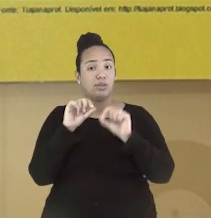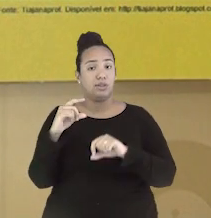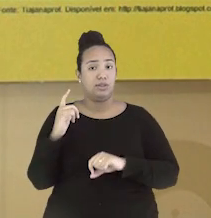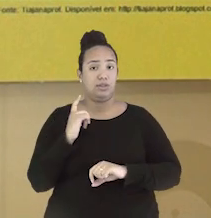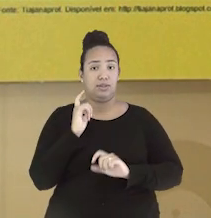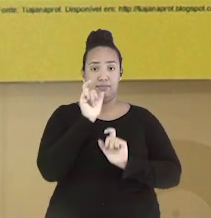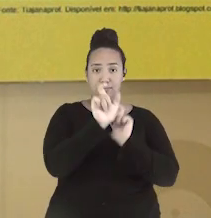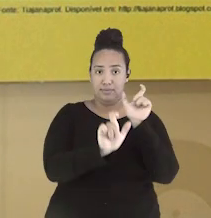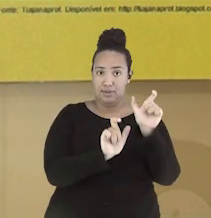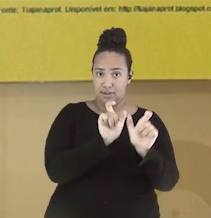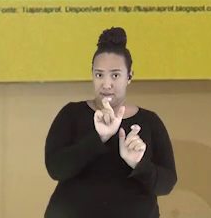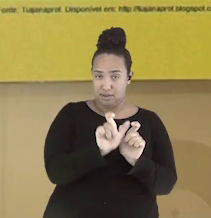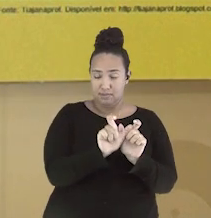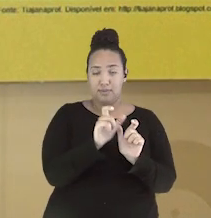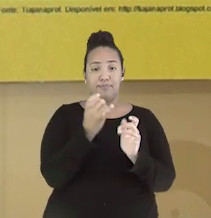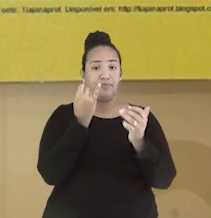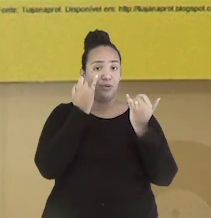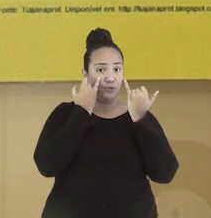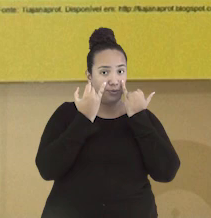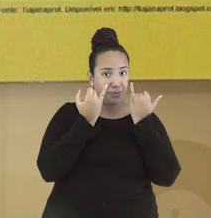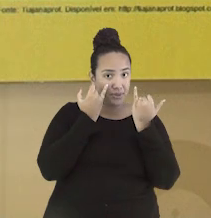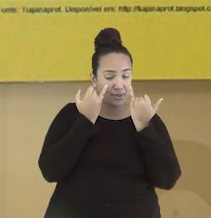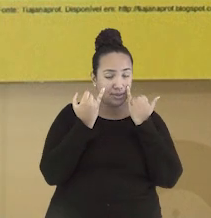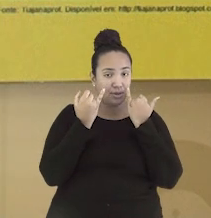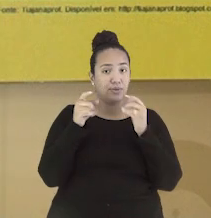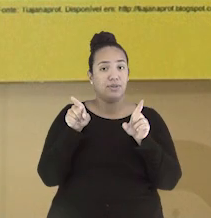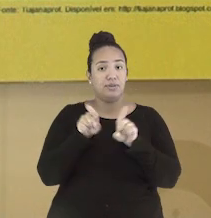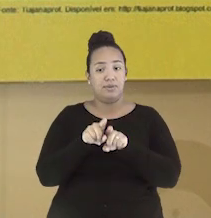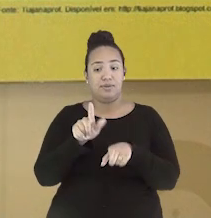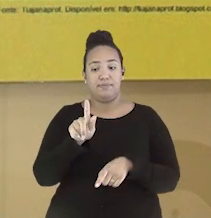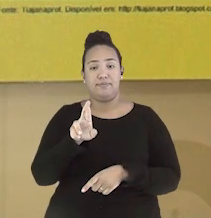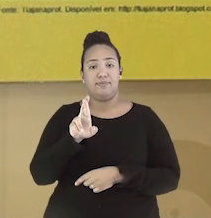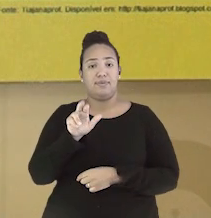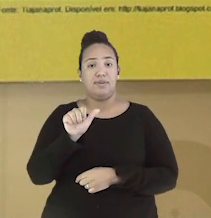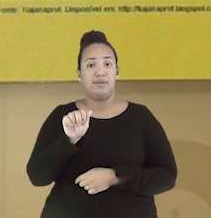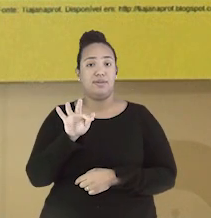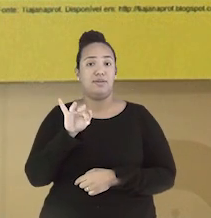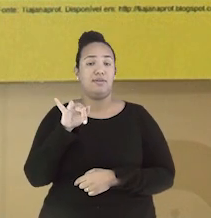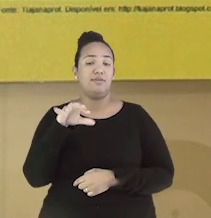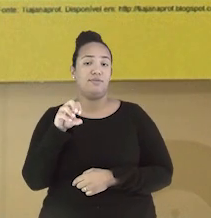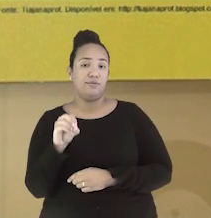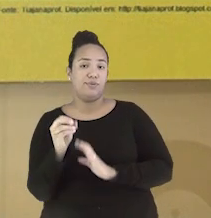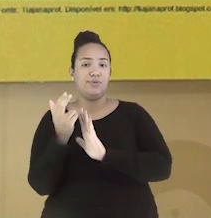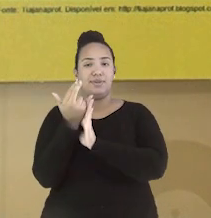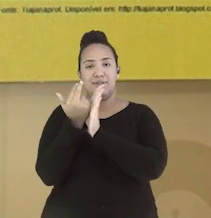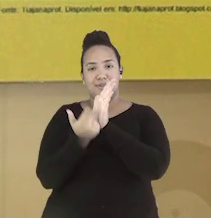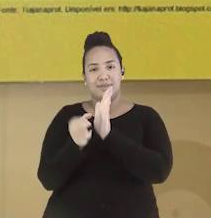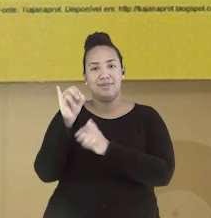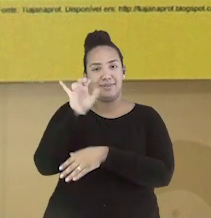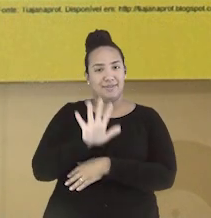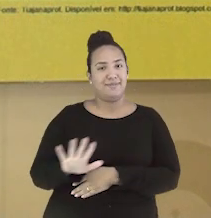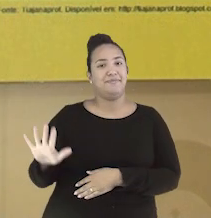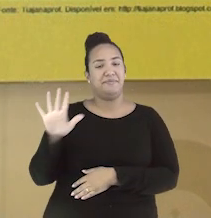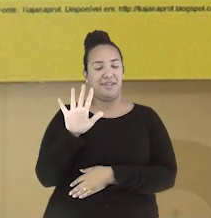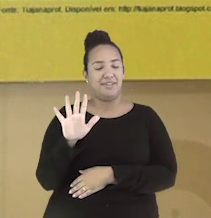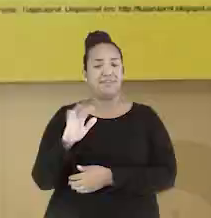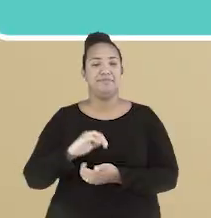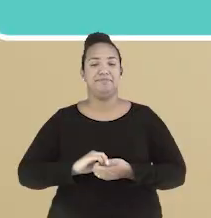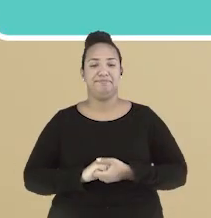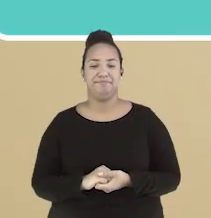palavras info de informação e gráfico, que pode significar desenho, imagem e representação